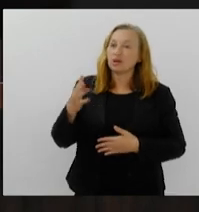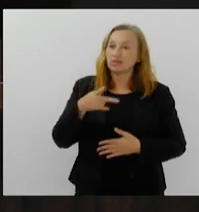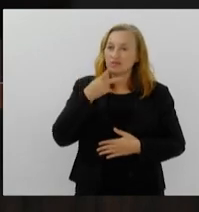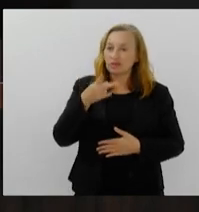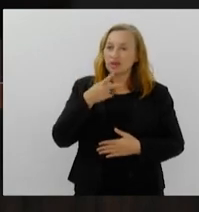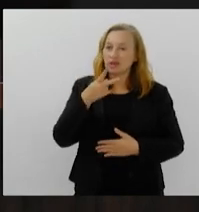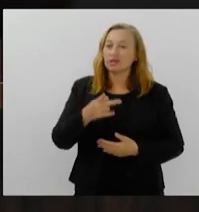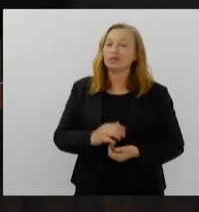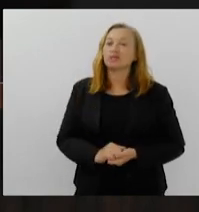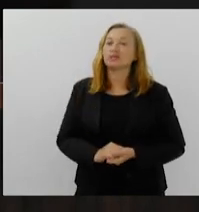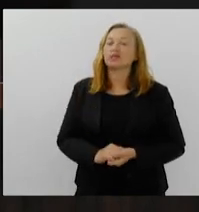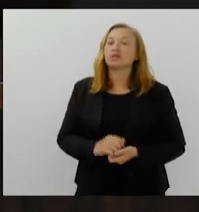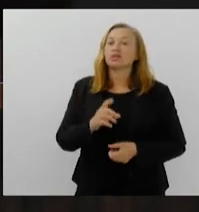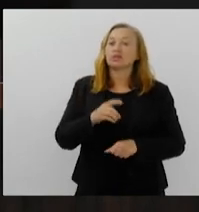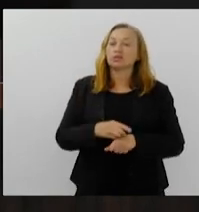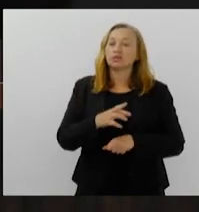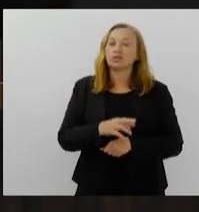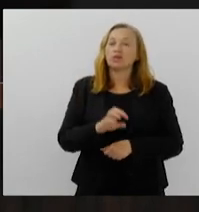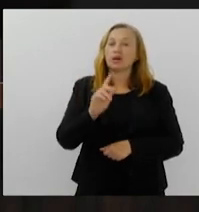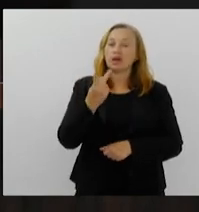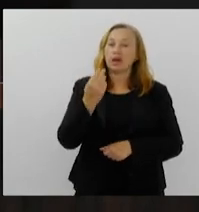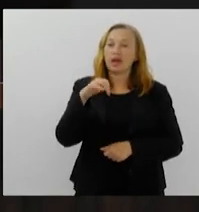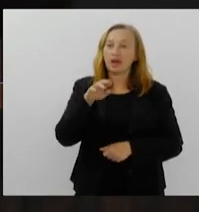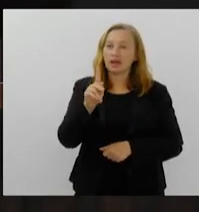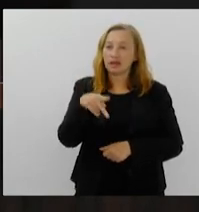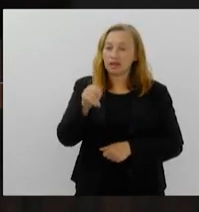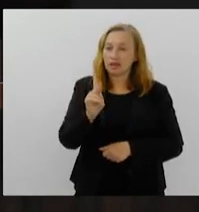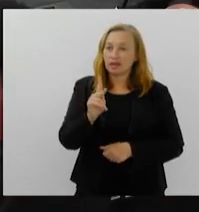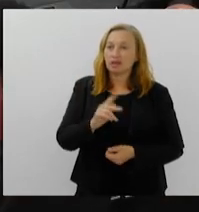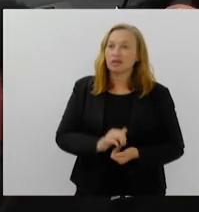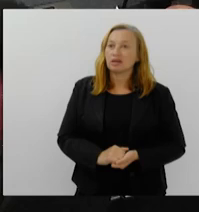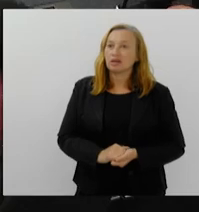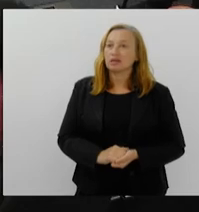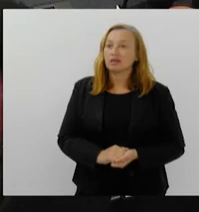saudação, doutor Eric José Guimarães de Andrade.